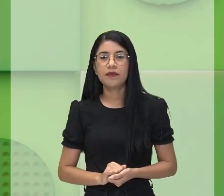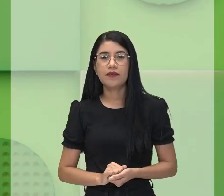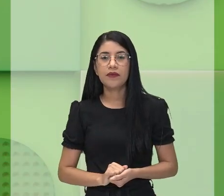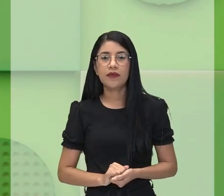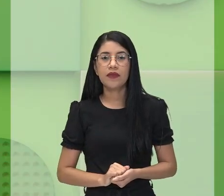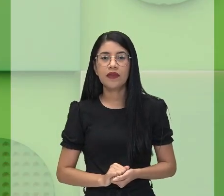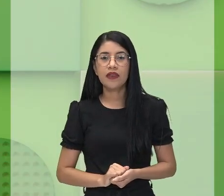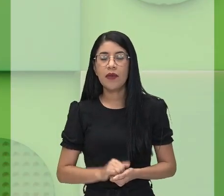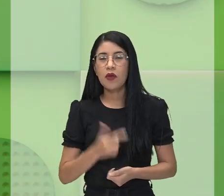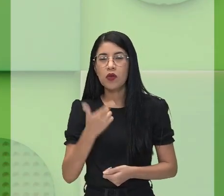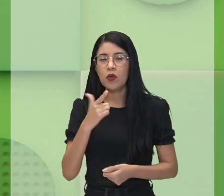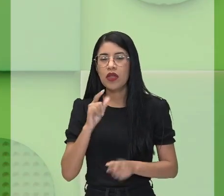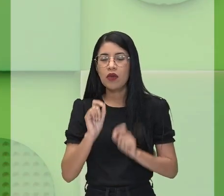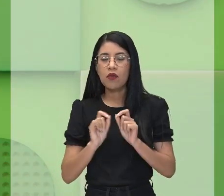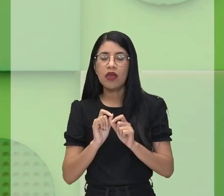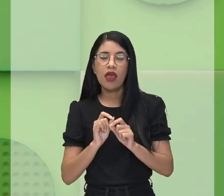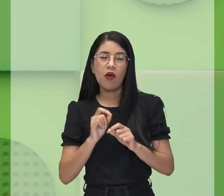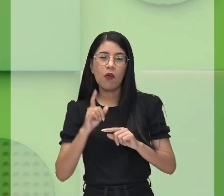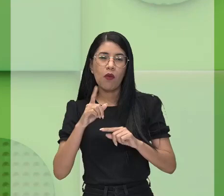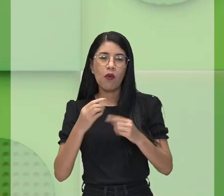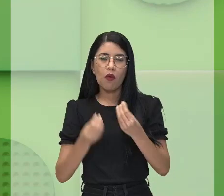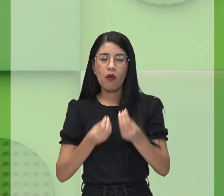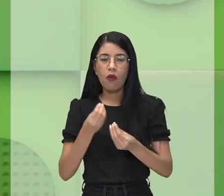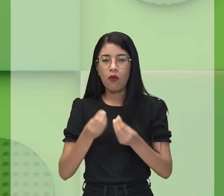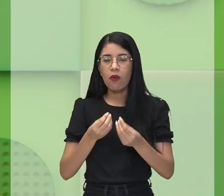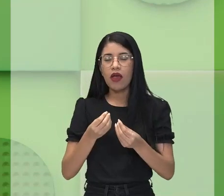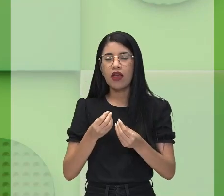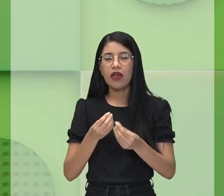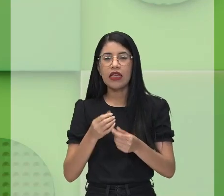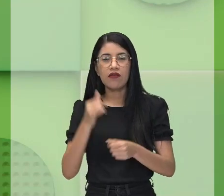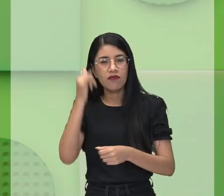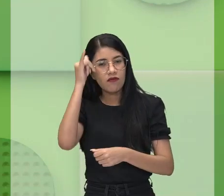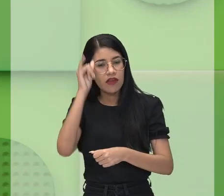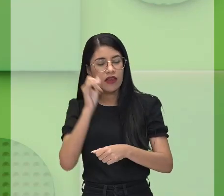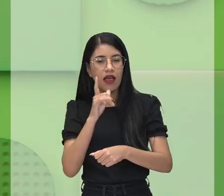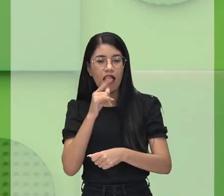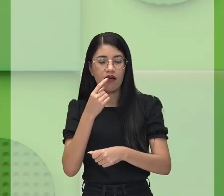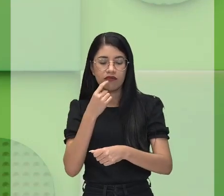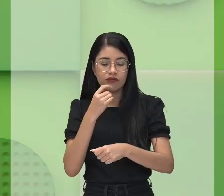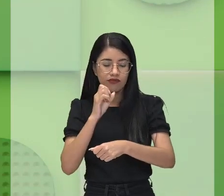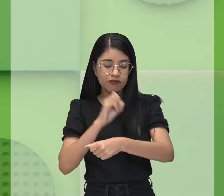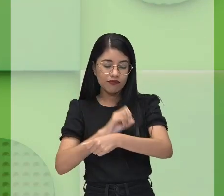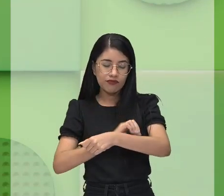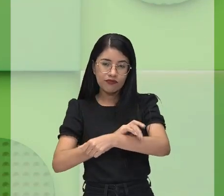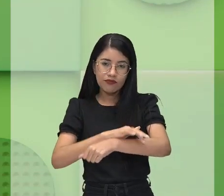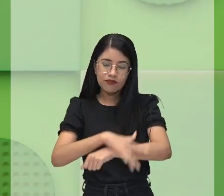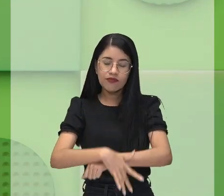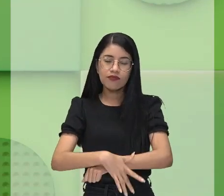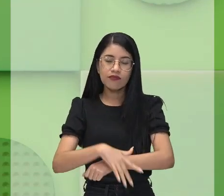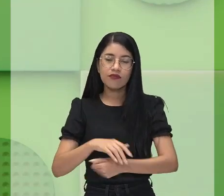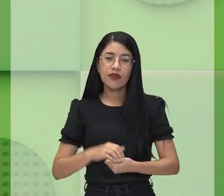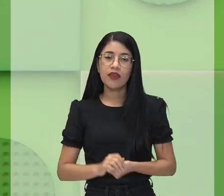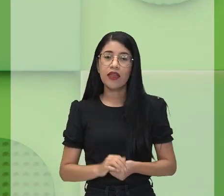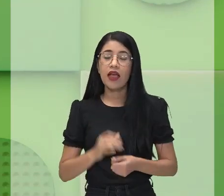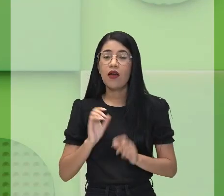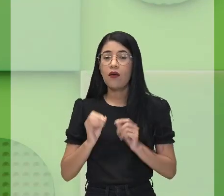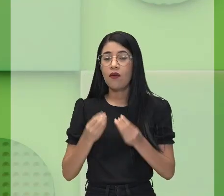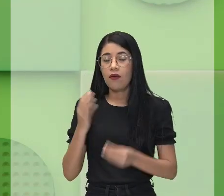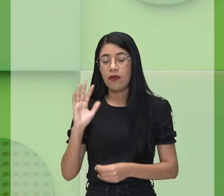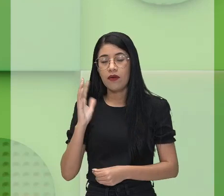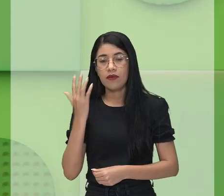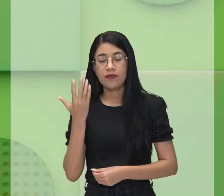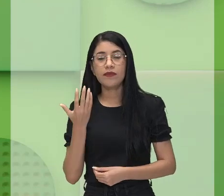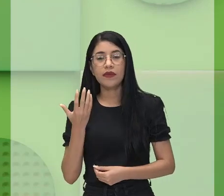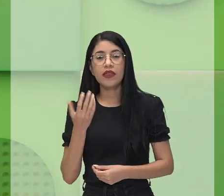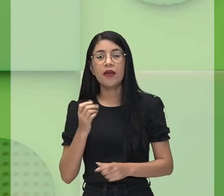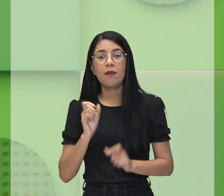sem ter ali aquele mecanismo de coagulação que é característico do sangue. E essas hemorragias podem acontecer tanto